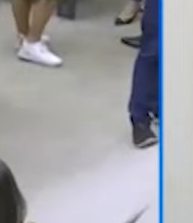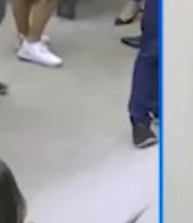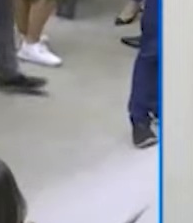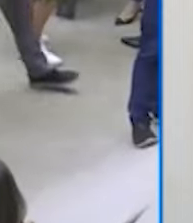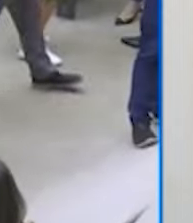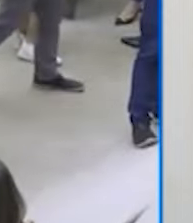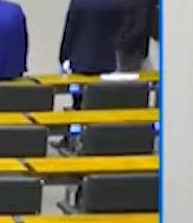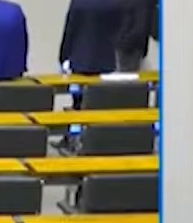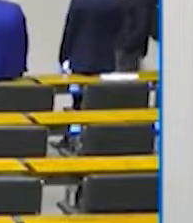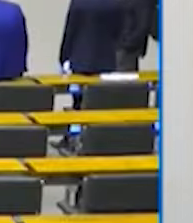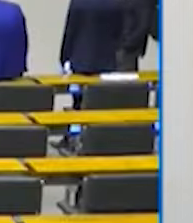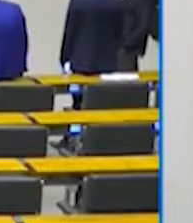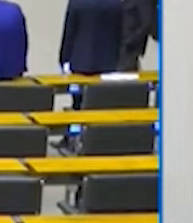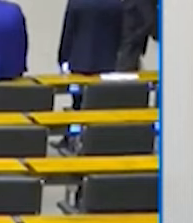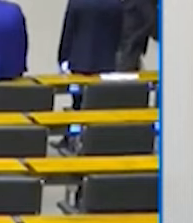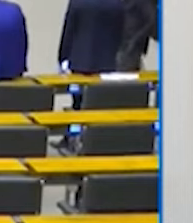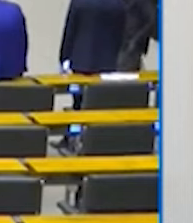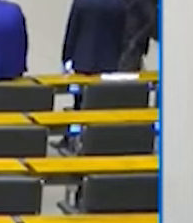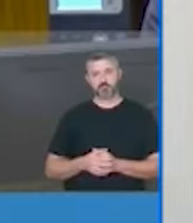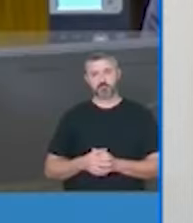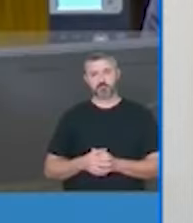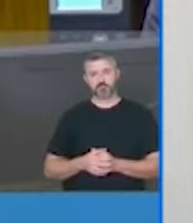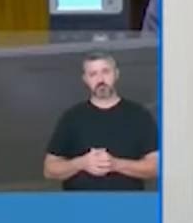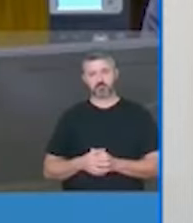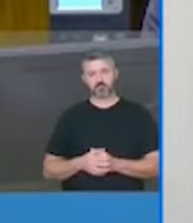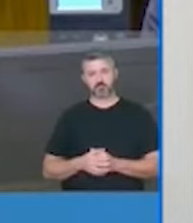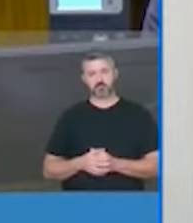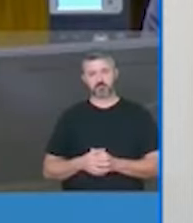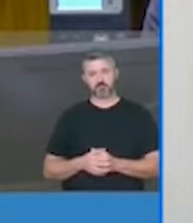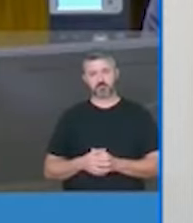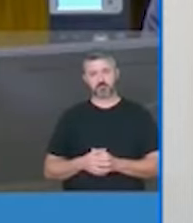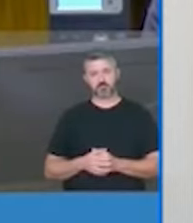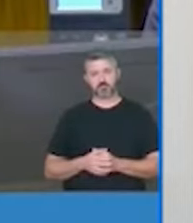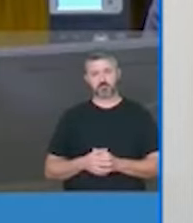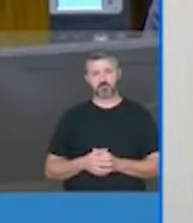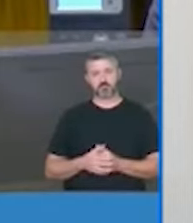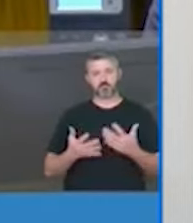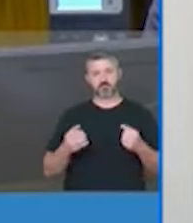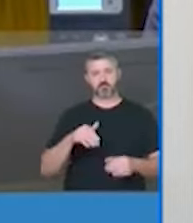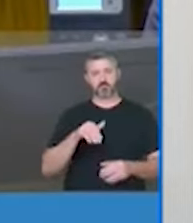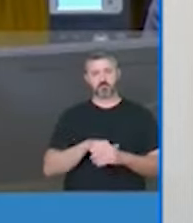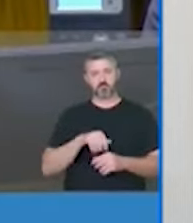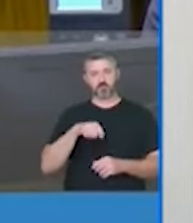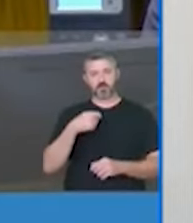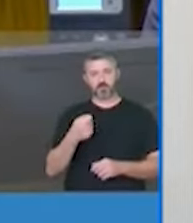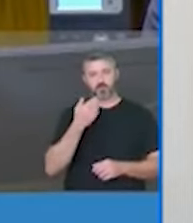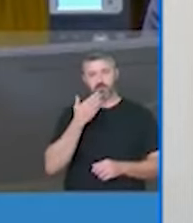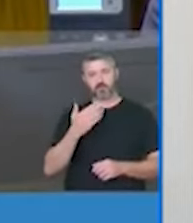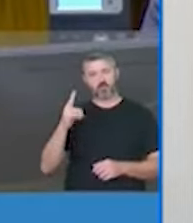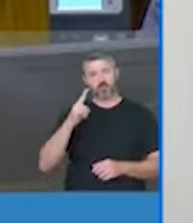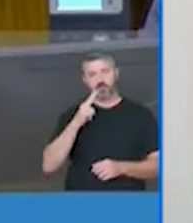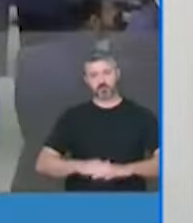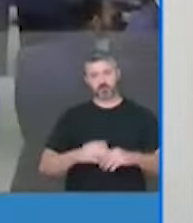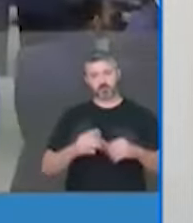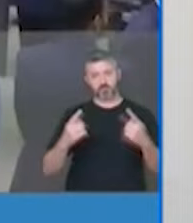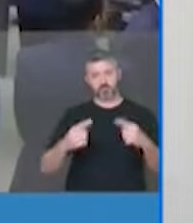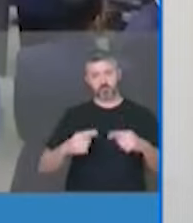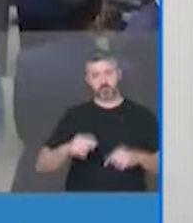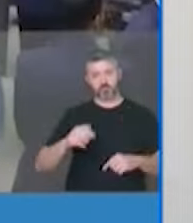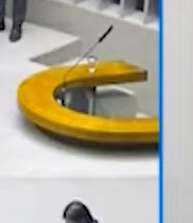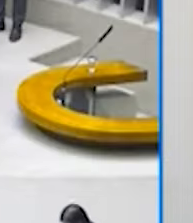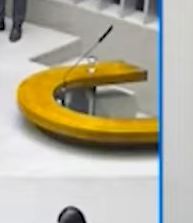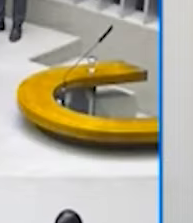estão na internet, as pessoas podem ver, houve uma votação relâmpago de 24 segundos. Isso fere o regimento. E, a